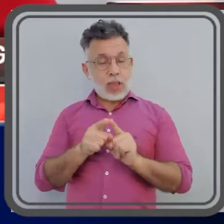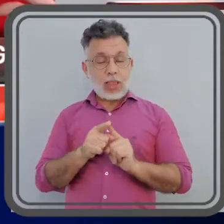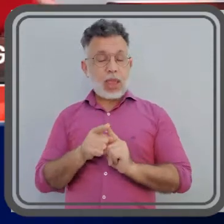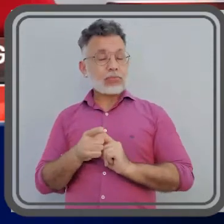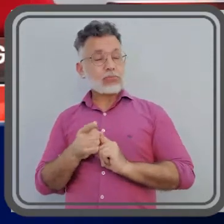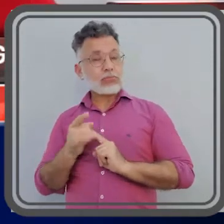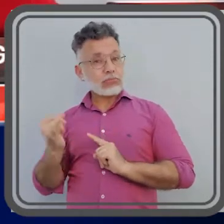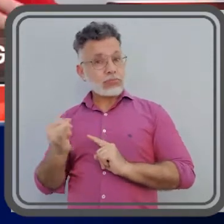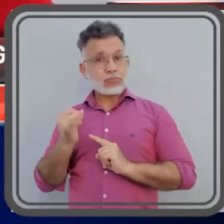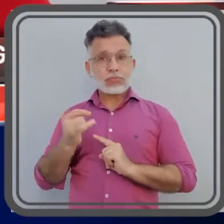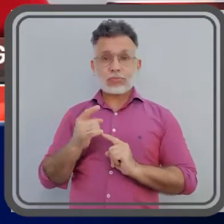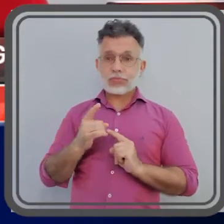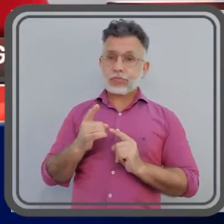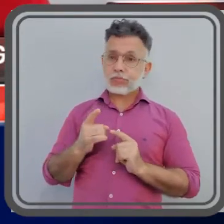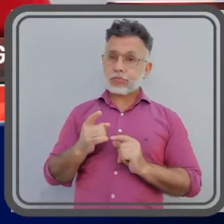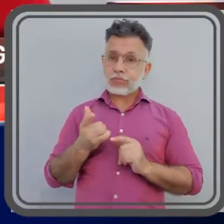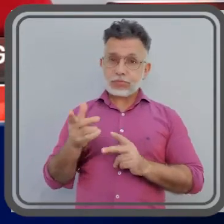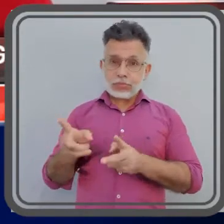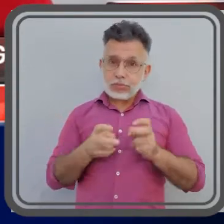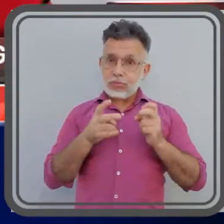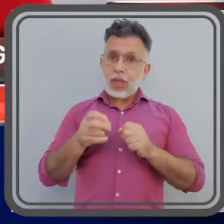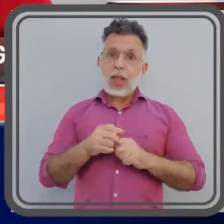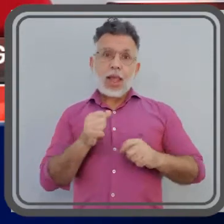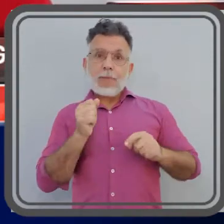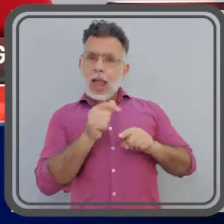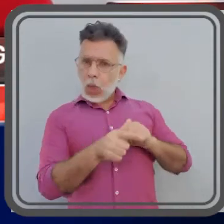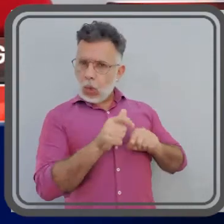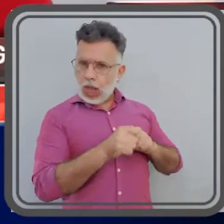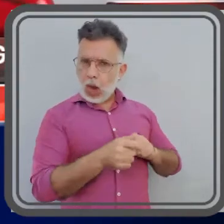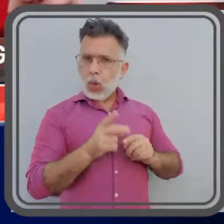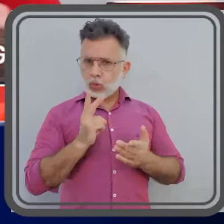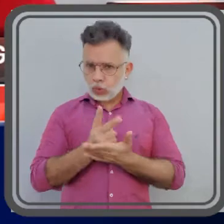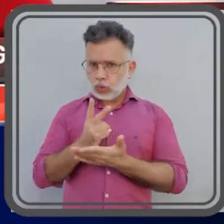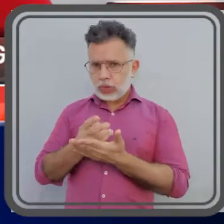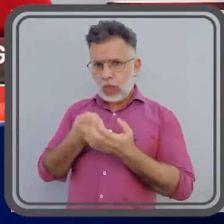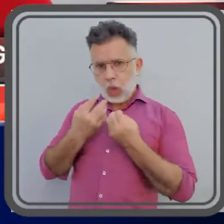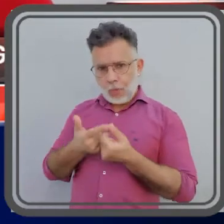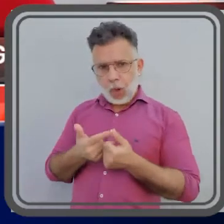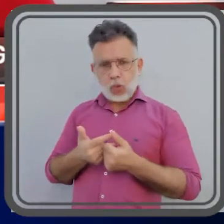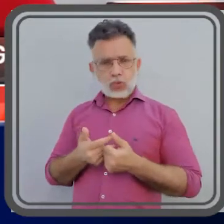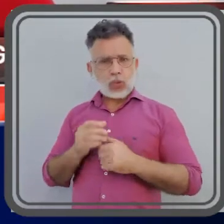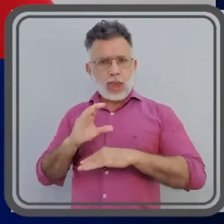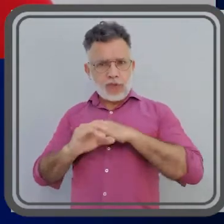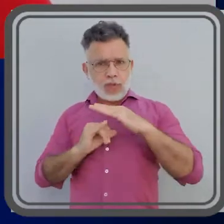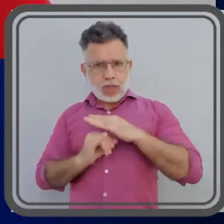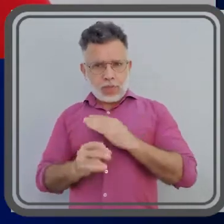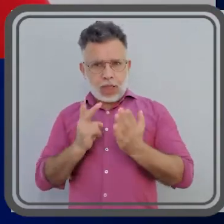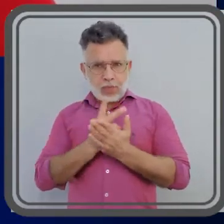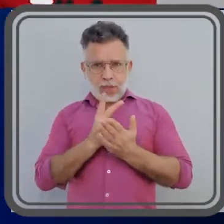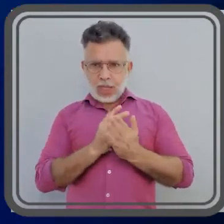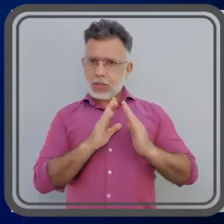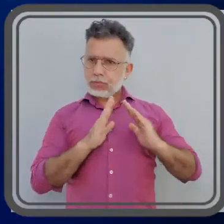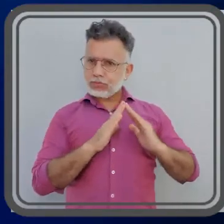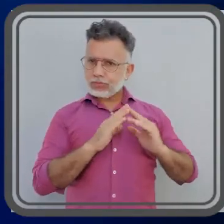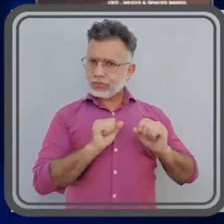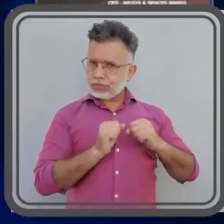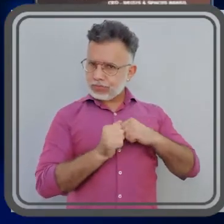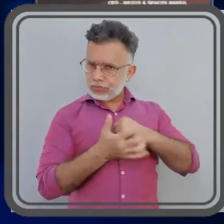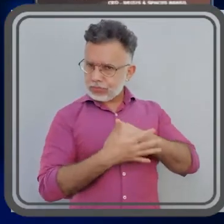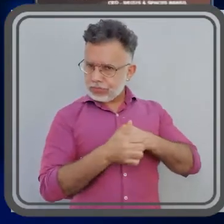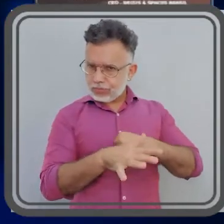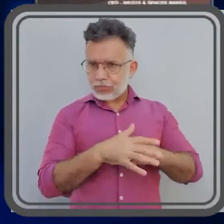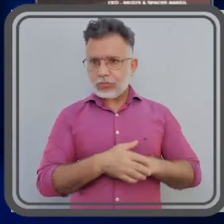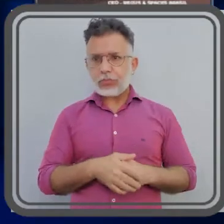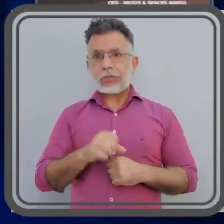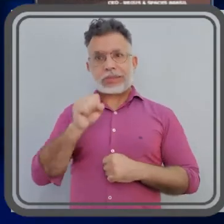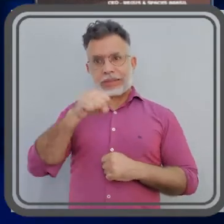vantagem dos dividendos, né, de receber aluguel. Continua sendo um bom investimento mesmo na pandemia? Ah, eu acredito que sim. Primeiro que assim, vamos